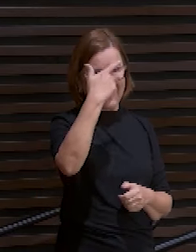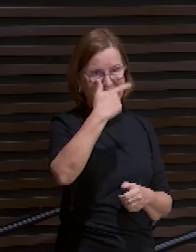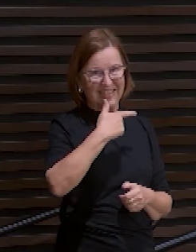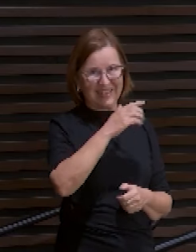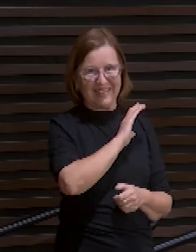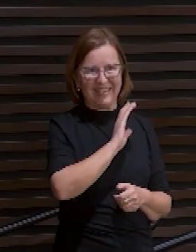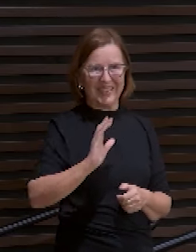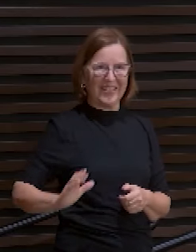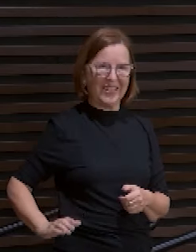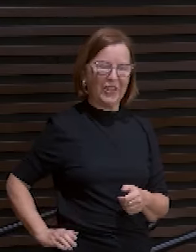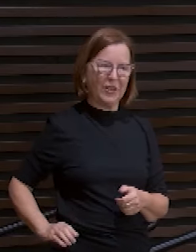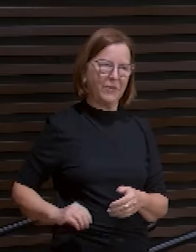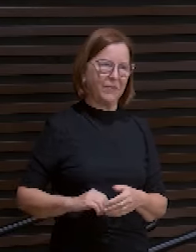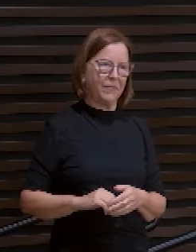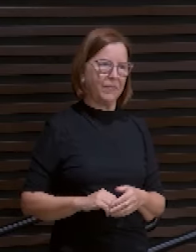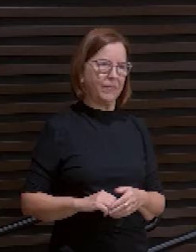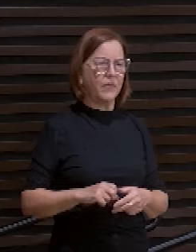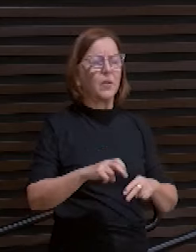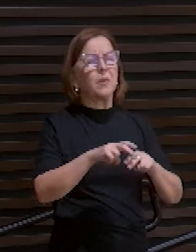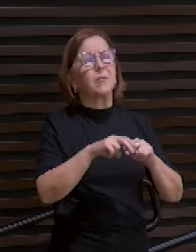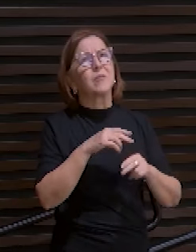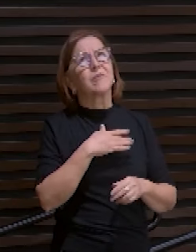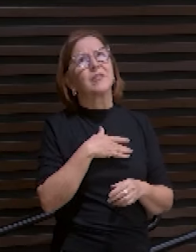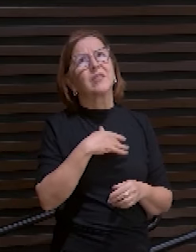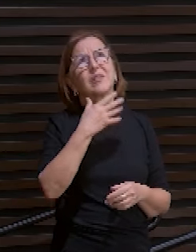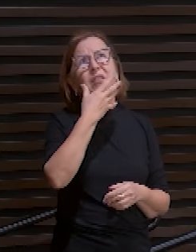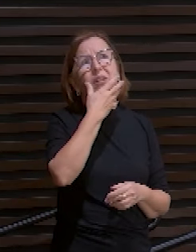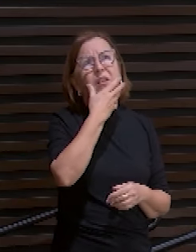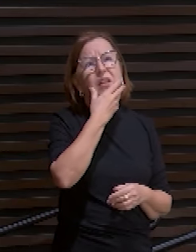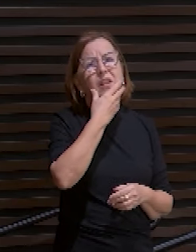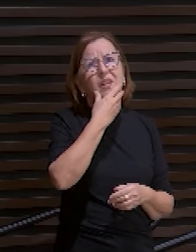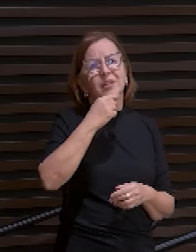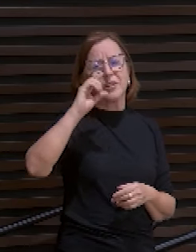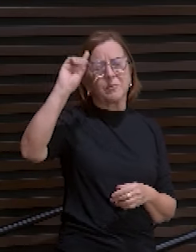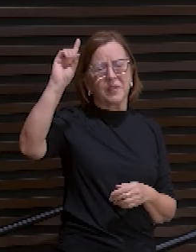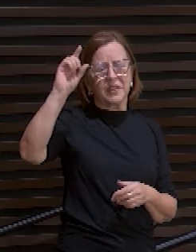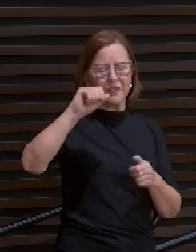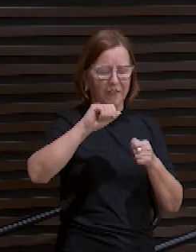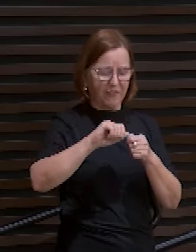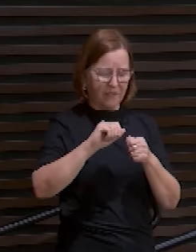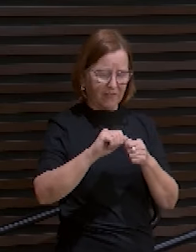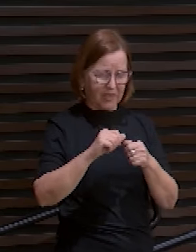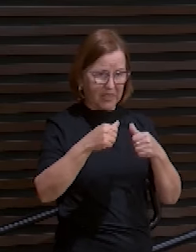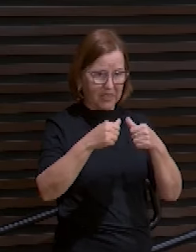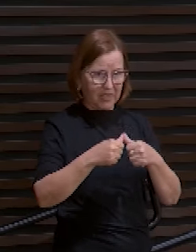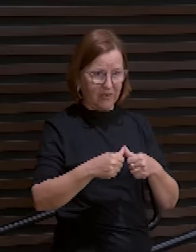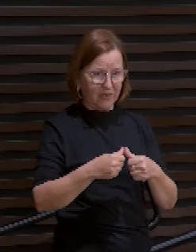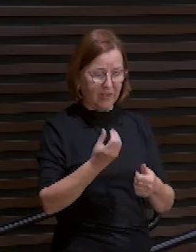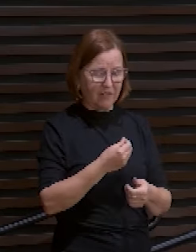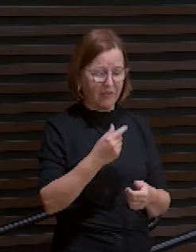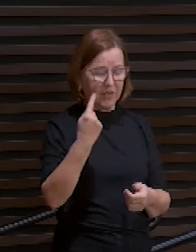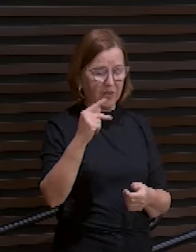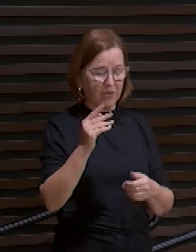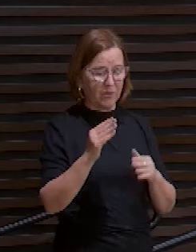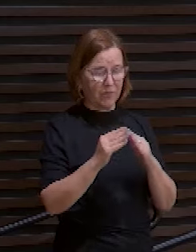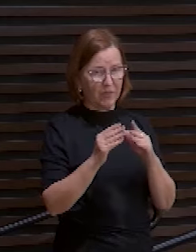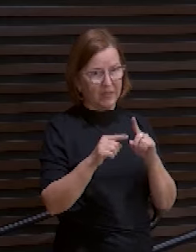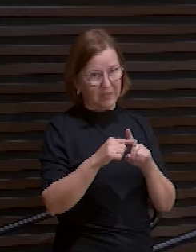Cristo por misericórdia Pai realiza isso na vida da tua igreja